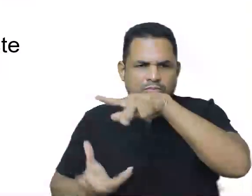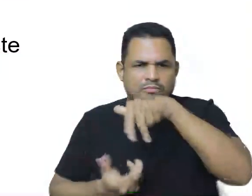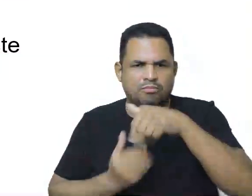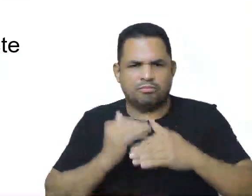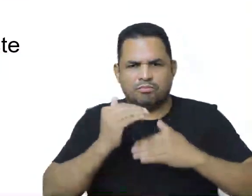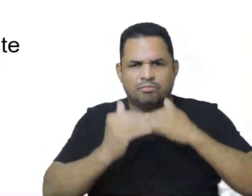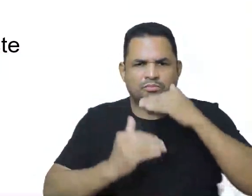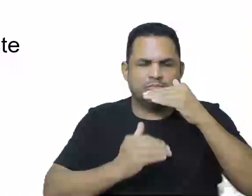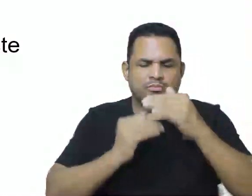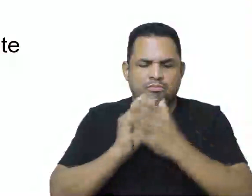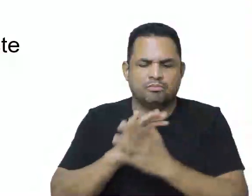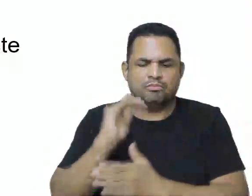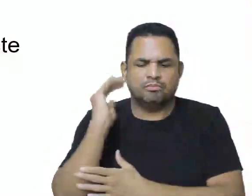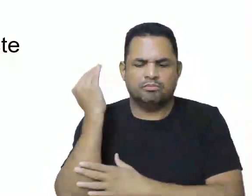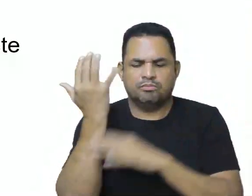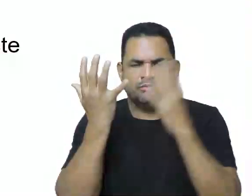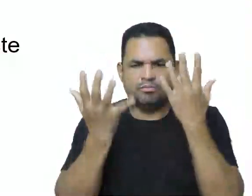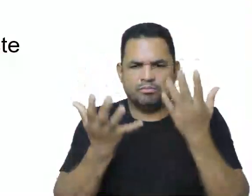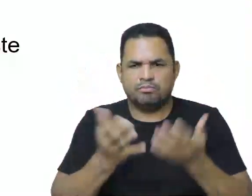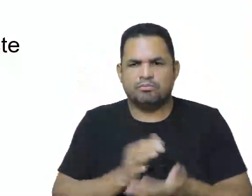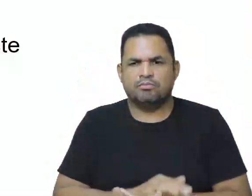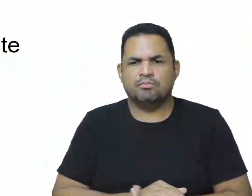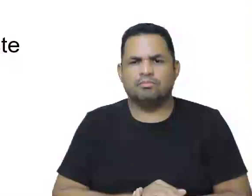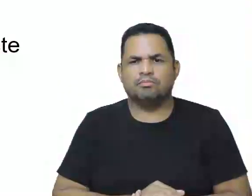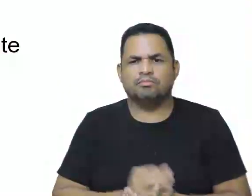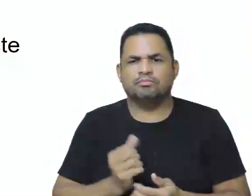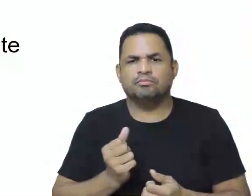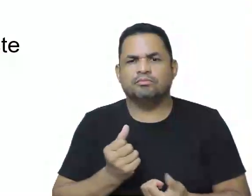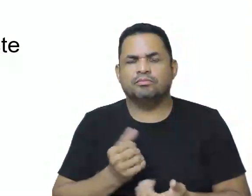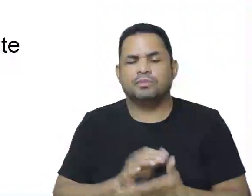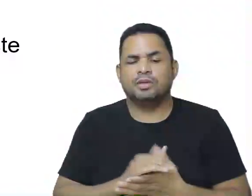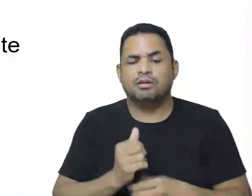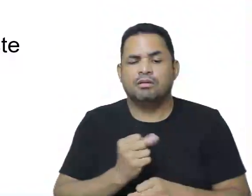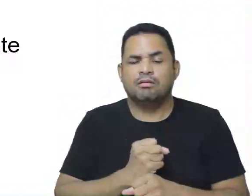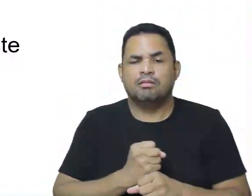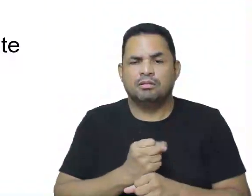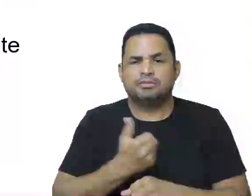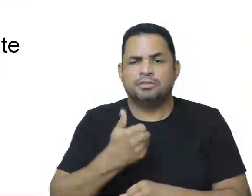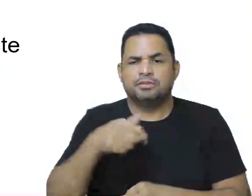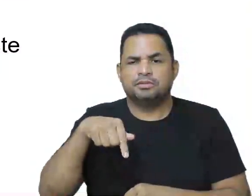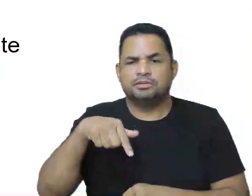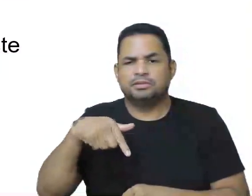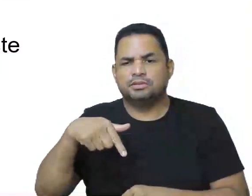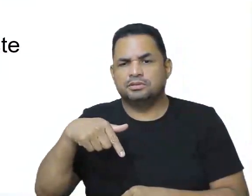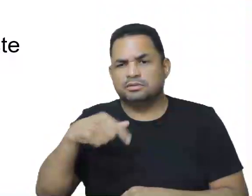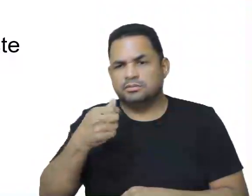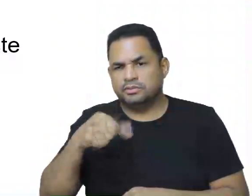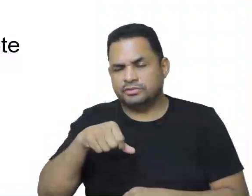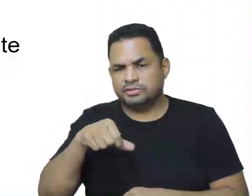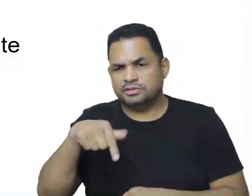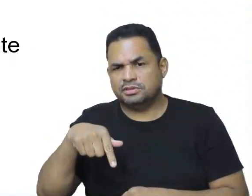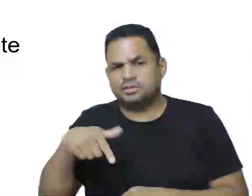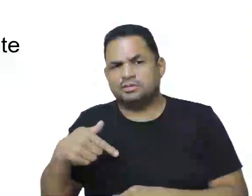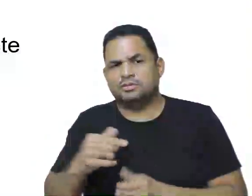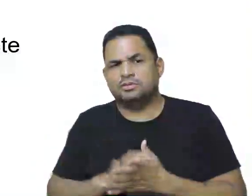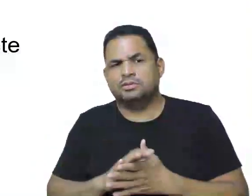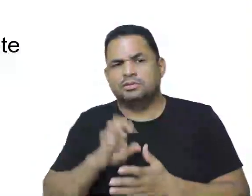do Desenvolvimento e Meio Ambiente, que aconteceu aí em 1972, em